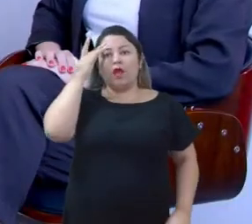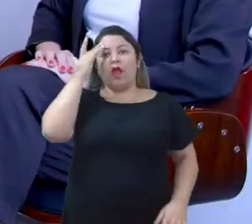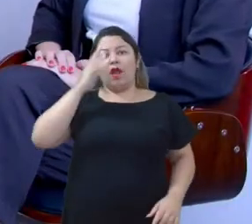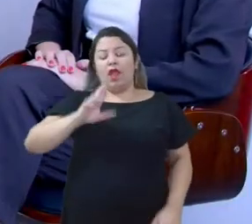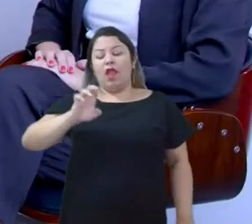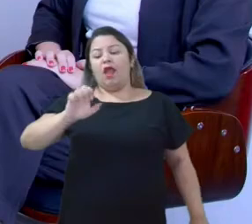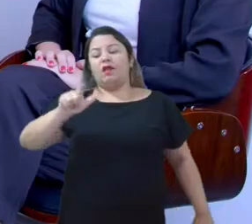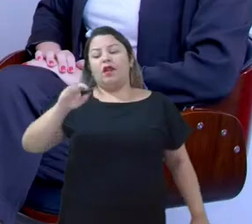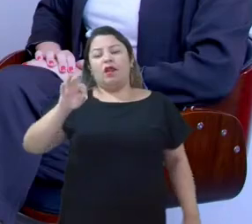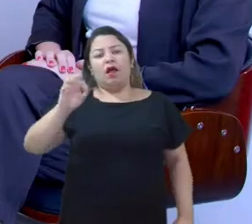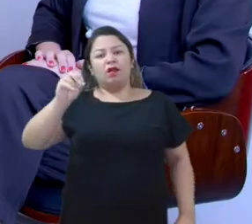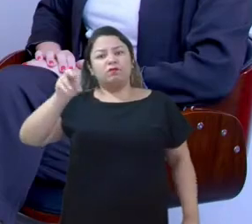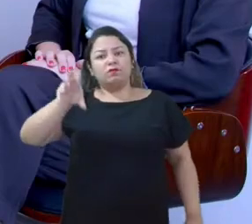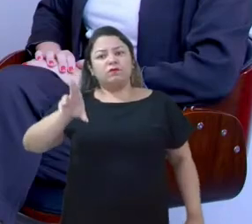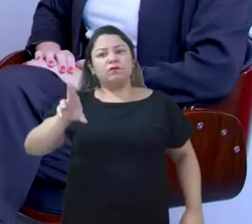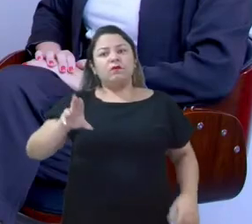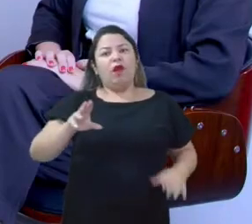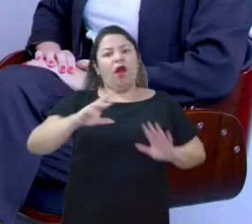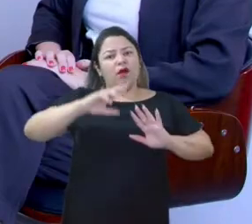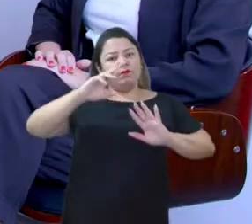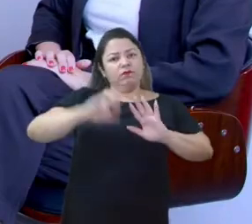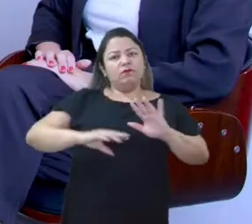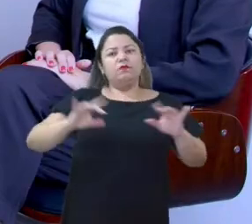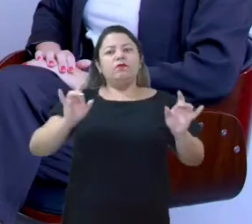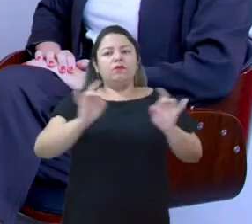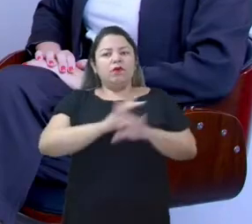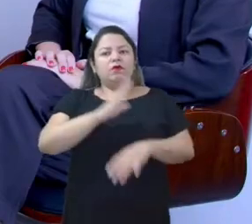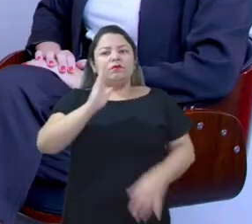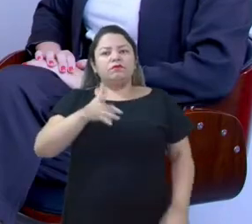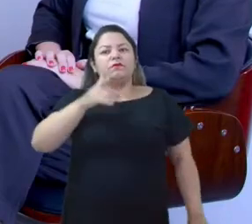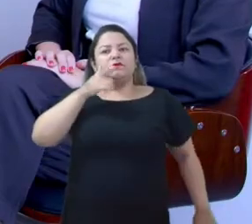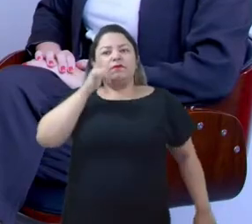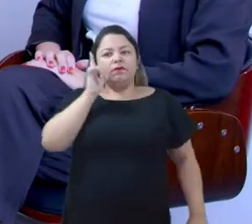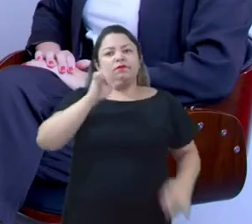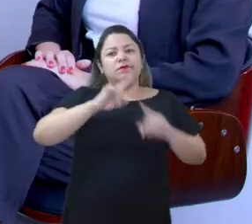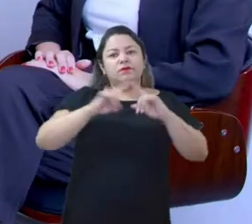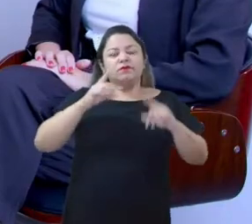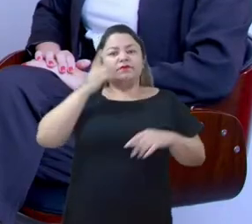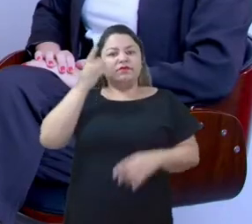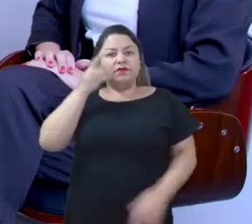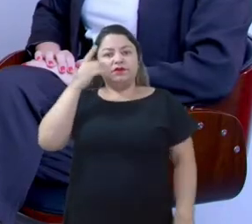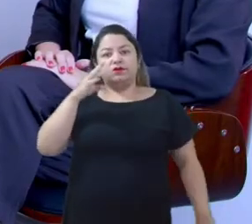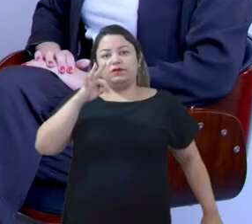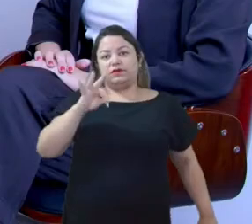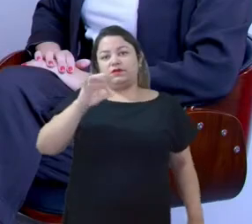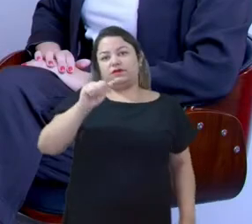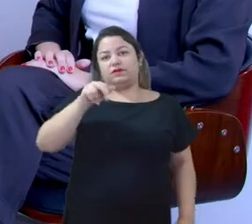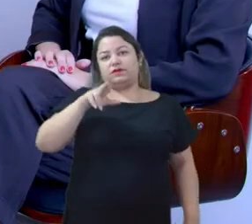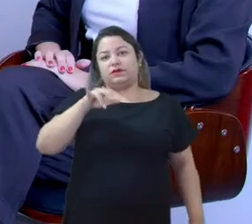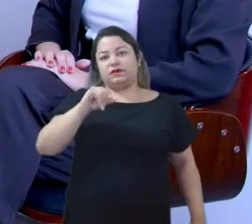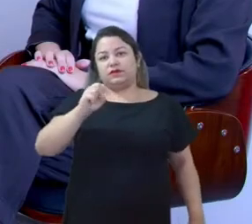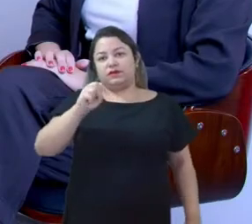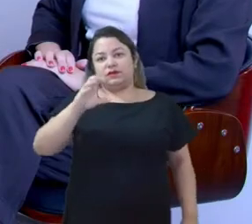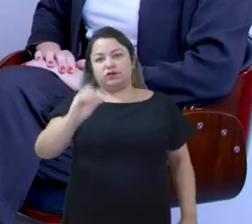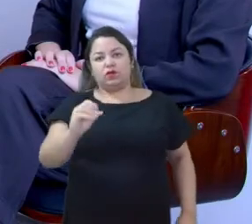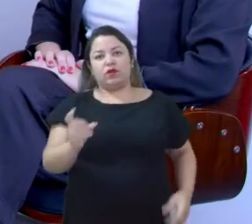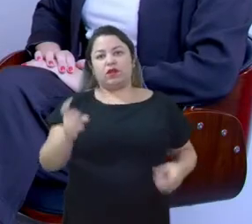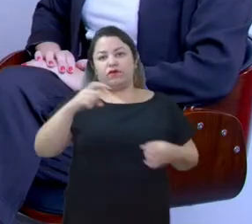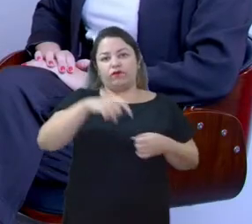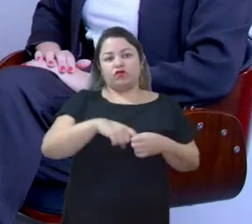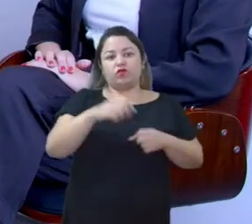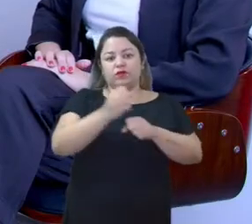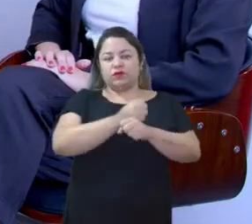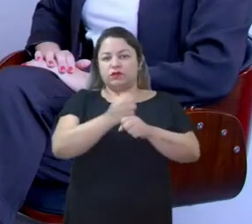está concluído pelo relator anterior, mas o deputado Tarcísio Mota, ele não retornou esse